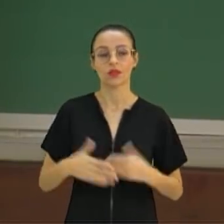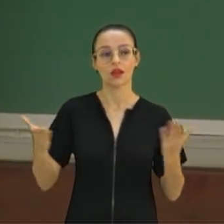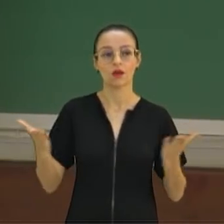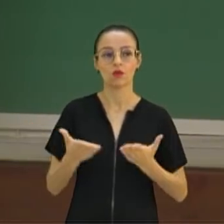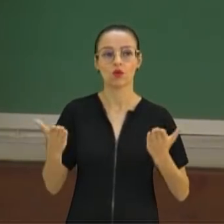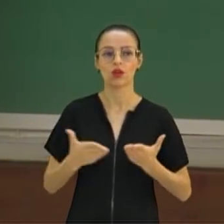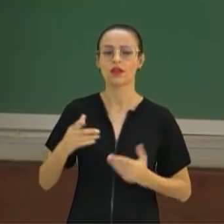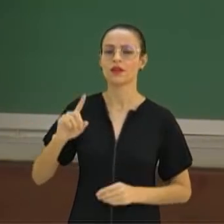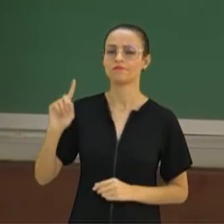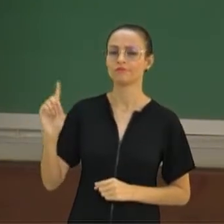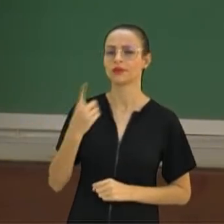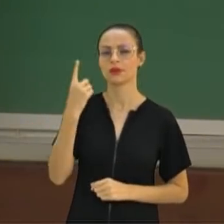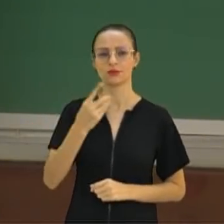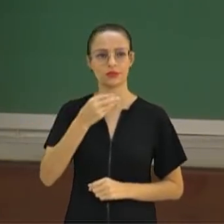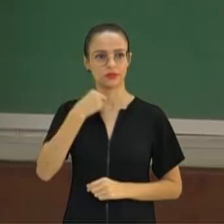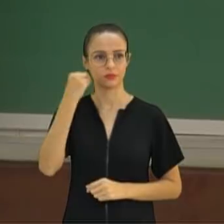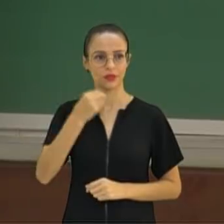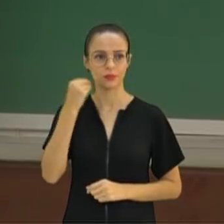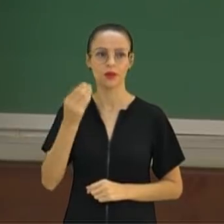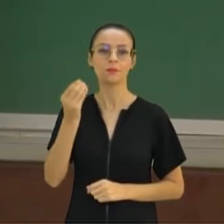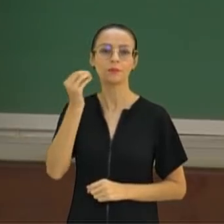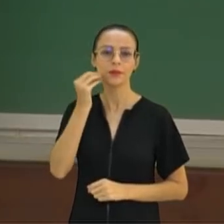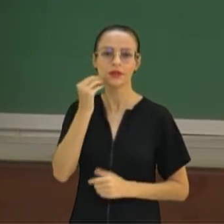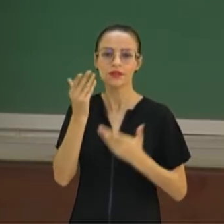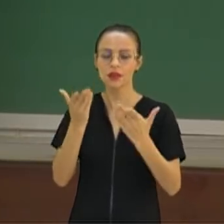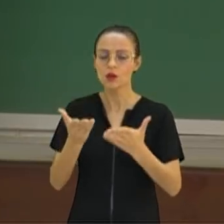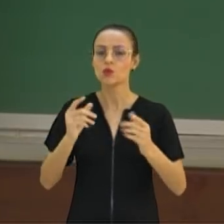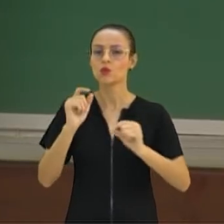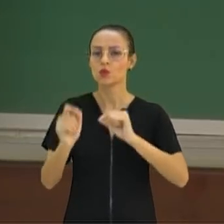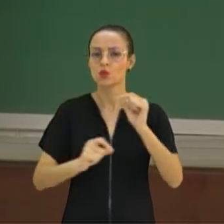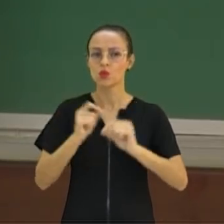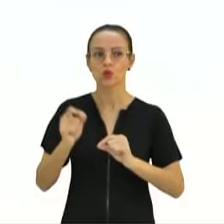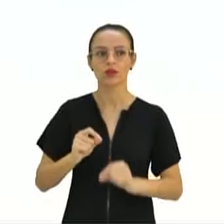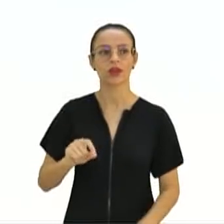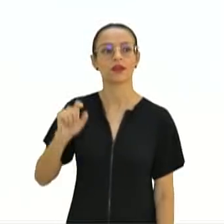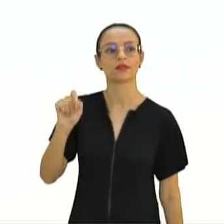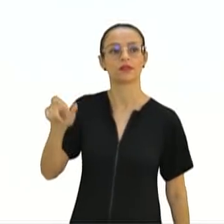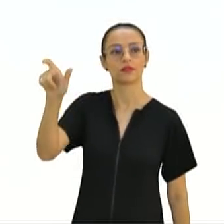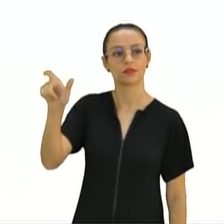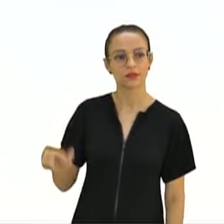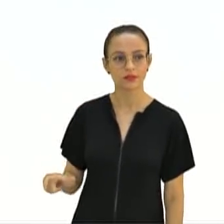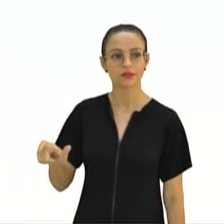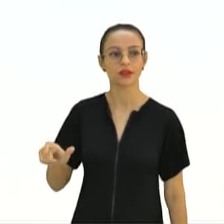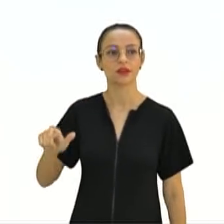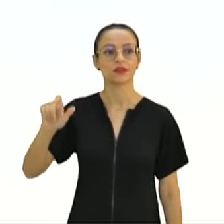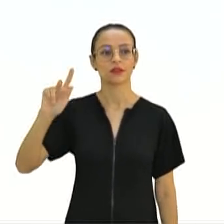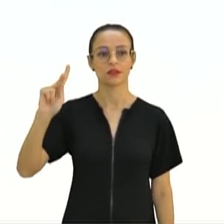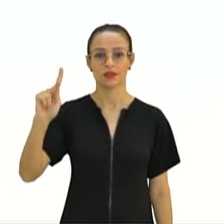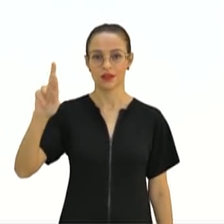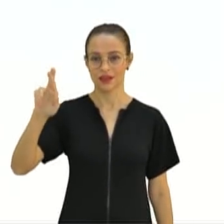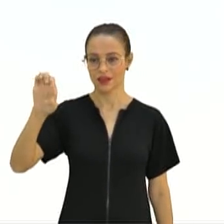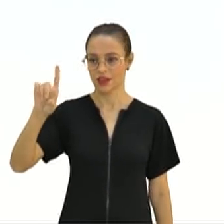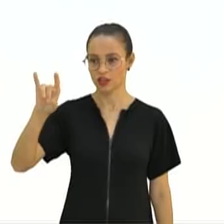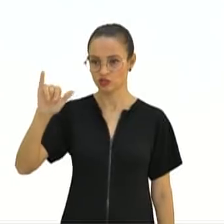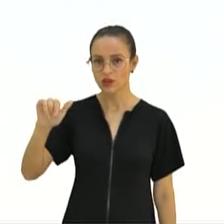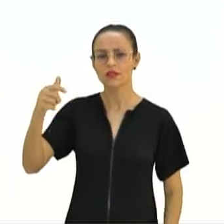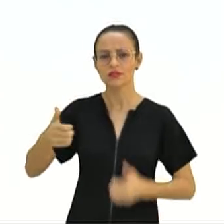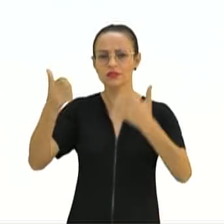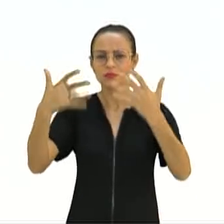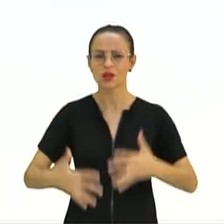um primeiro experimento, né, para tentar testar isso aí, que foi Francesco Redi, né? Para tentar acabar de vez com a ideia